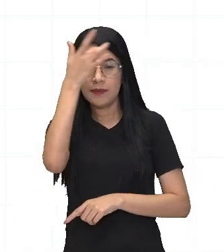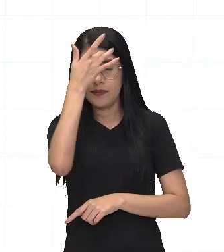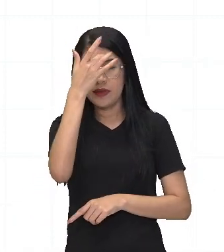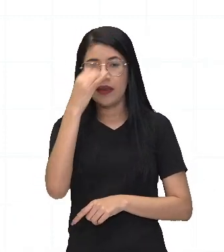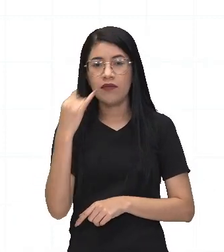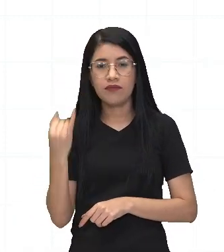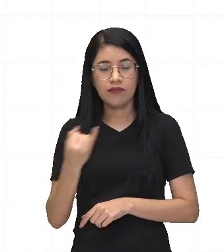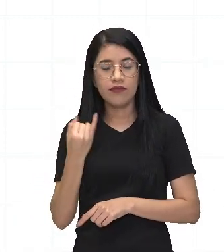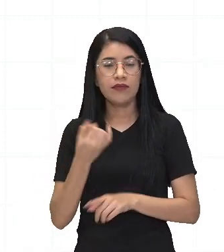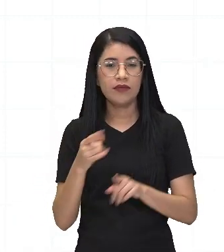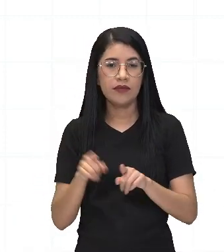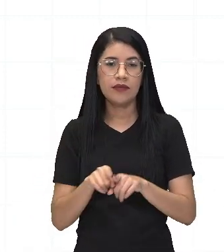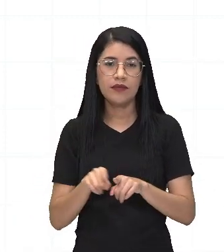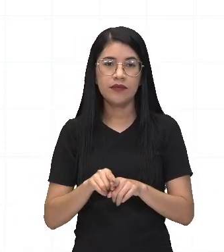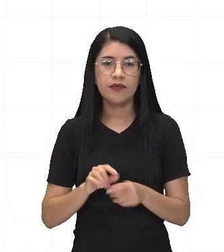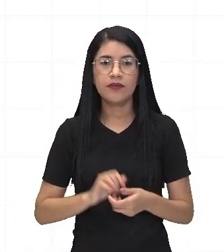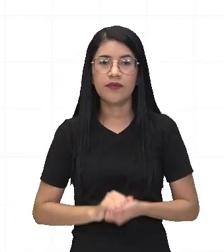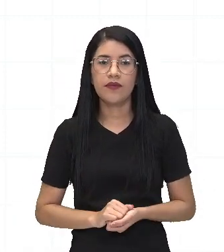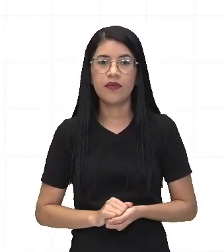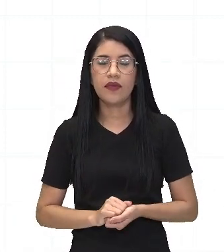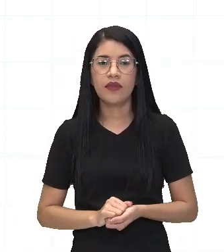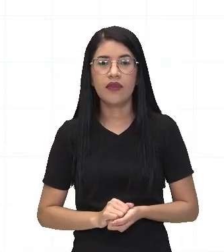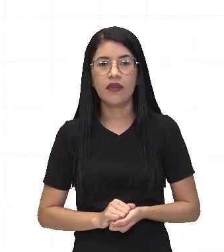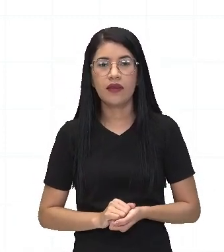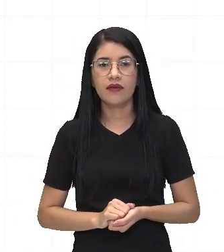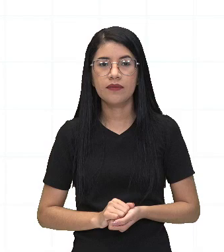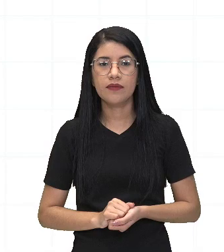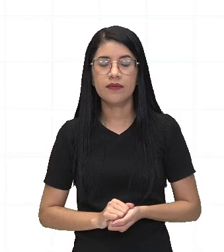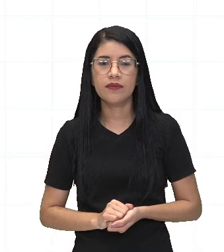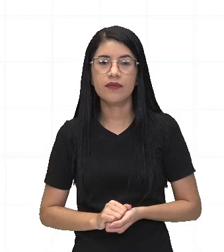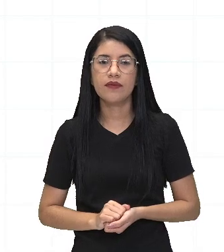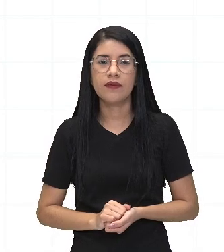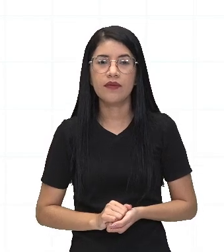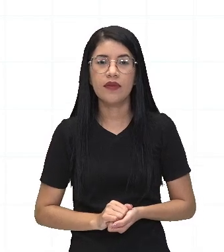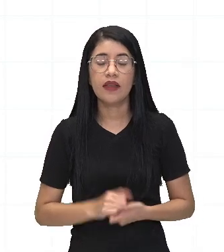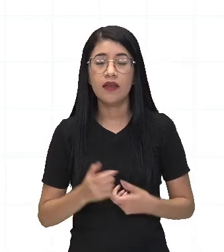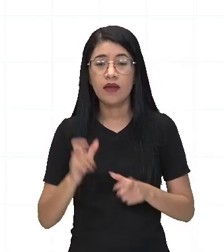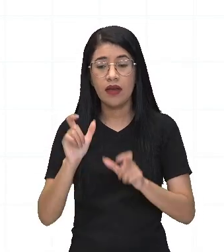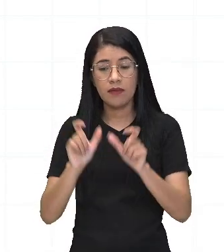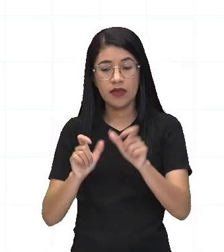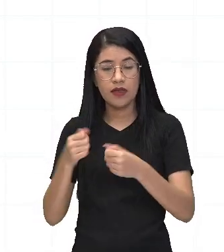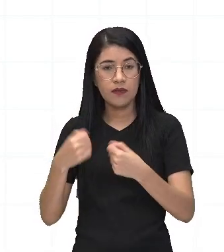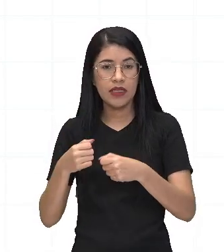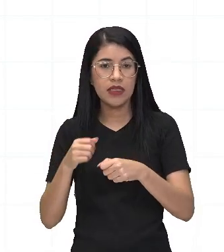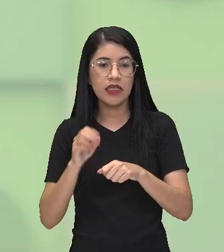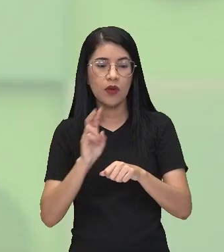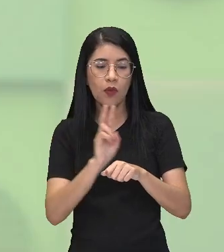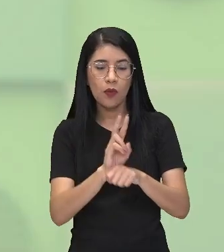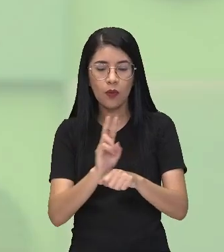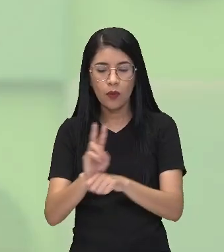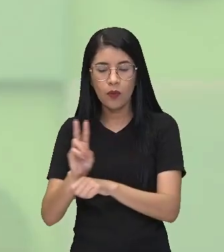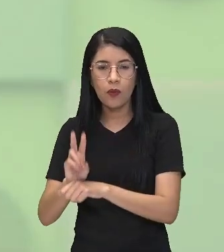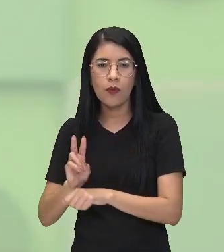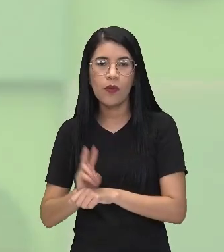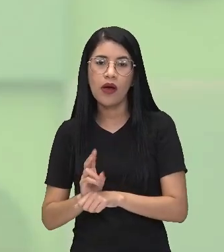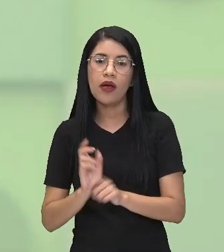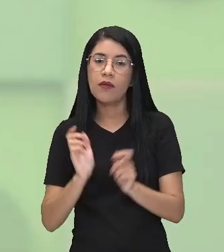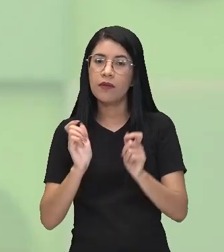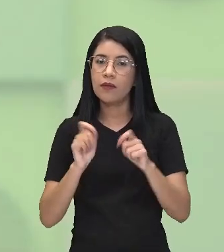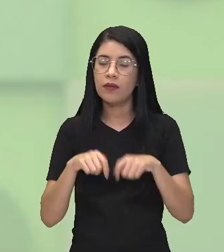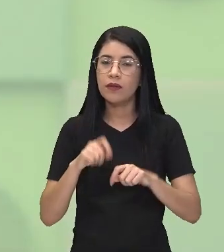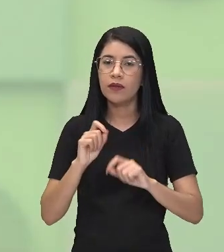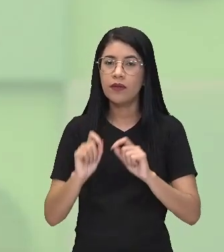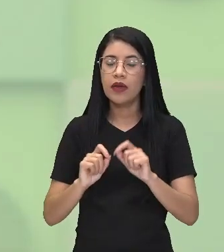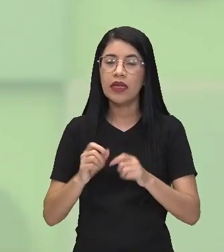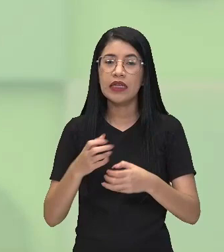Então, as pessoas têm que ser cuidadas para que elas possam, então,